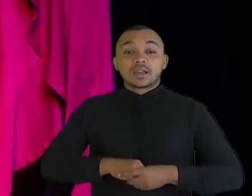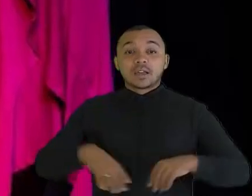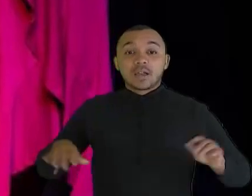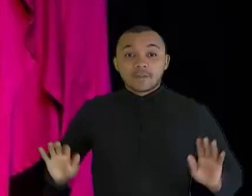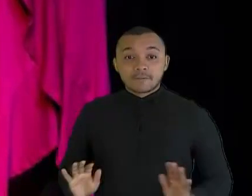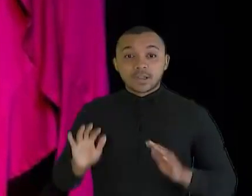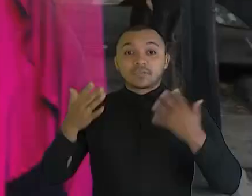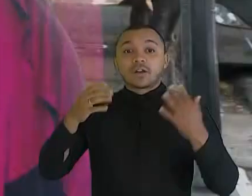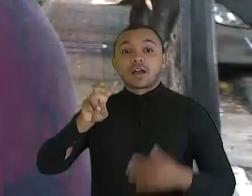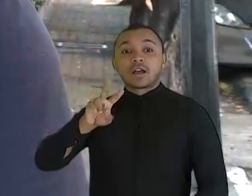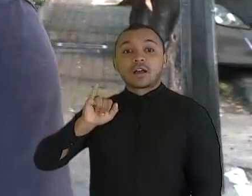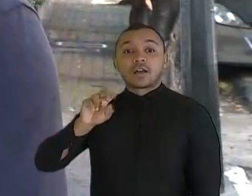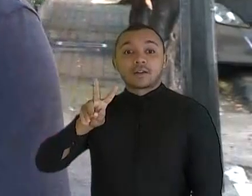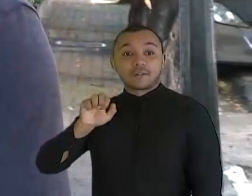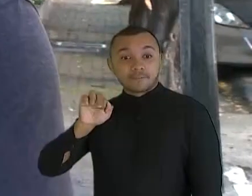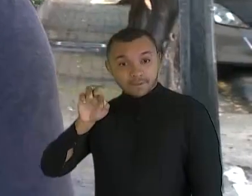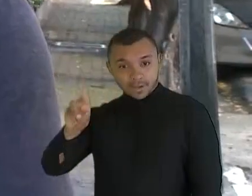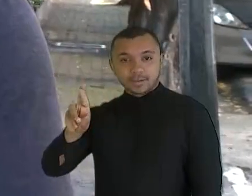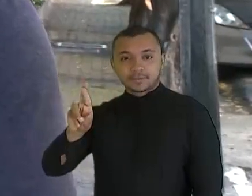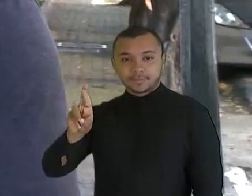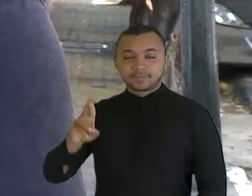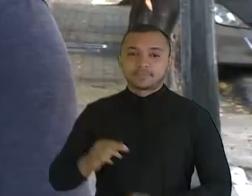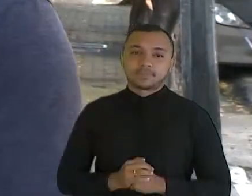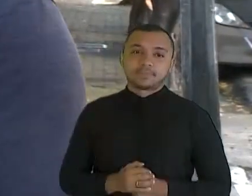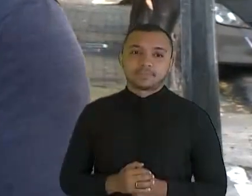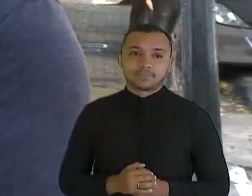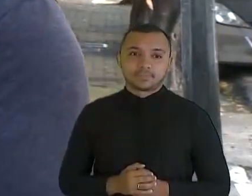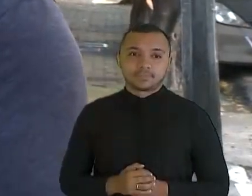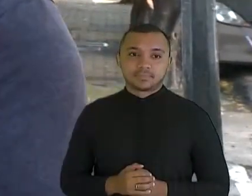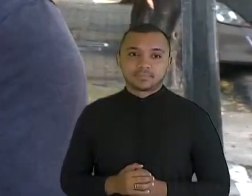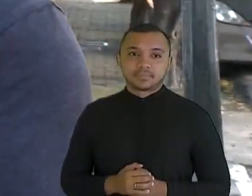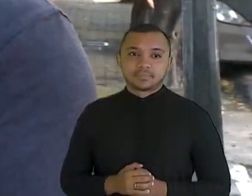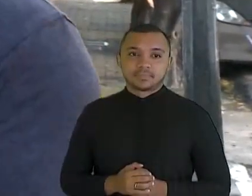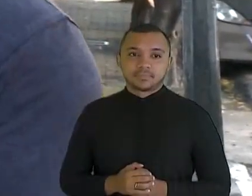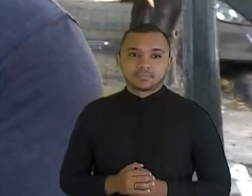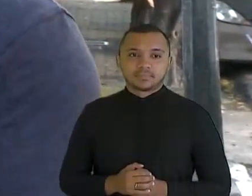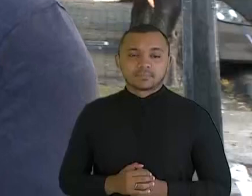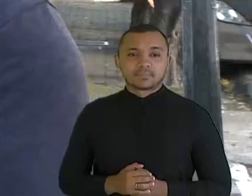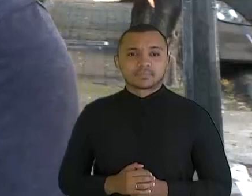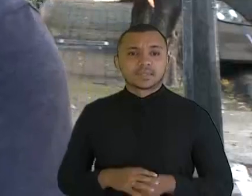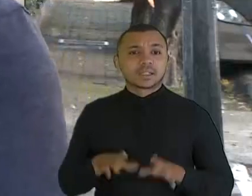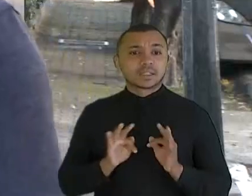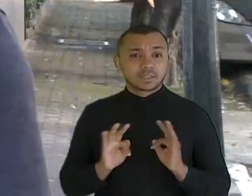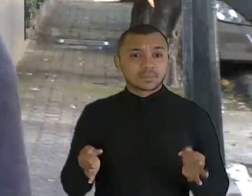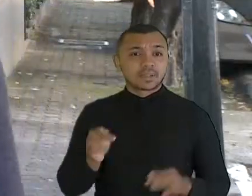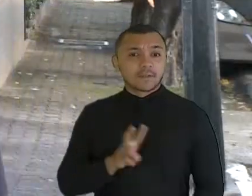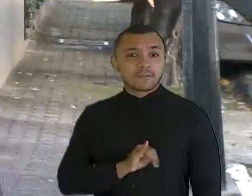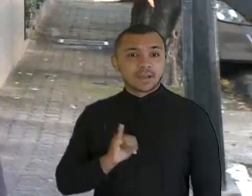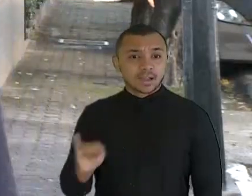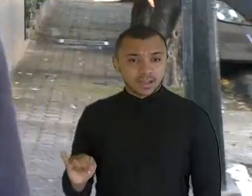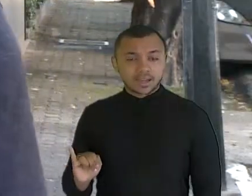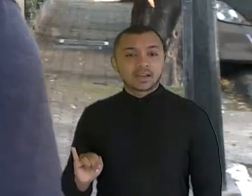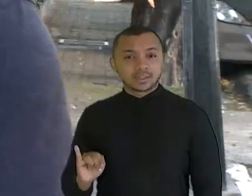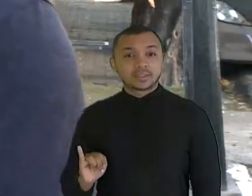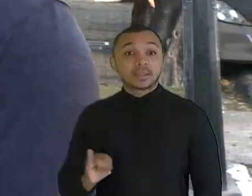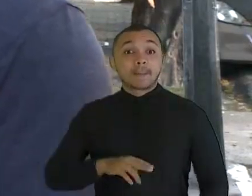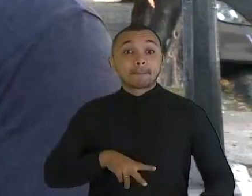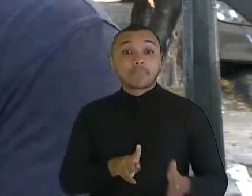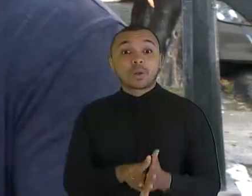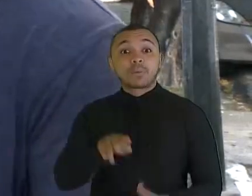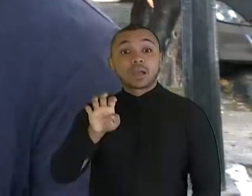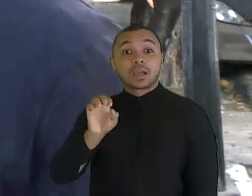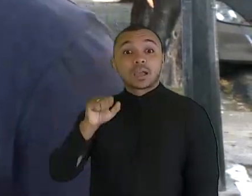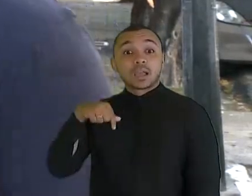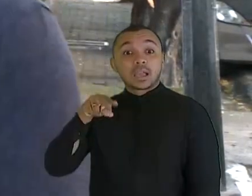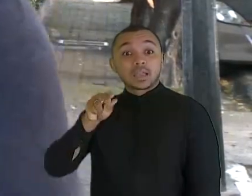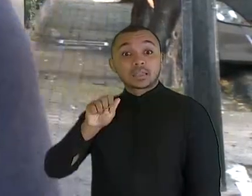de Esquetes, também que leva o nome do Bivar. E uma versão um pouquinho menor, mas reduzida em formato de esquete mesmo. O resultado